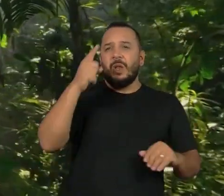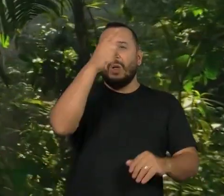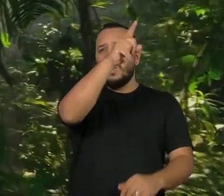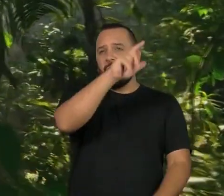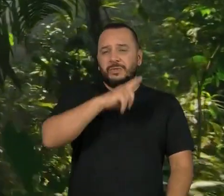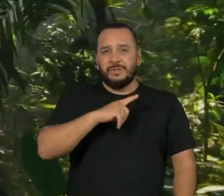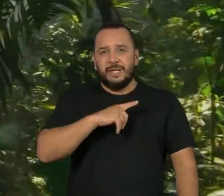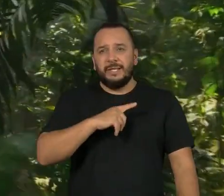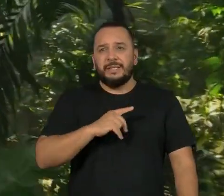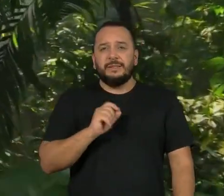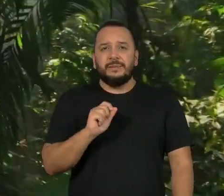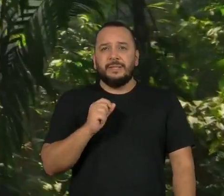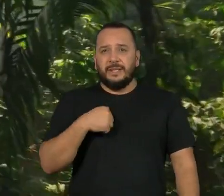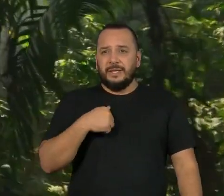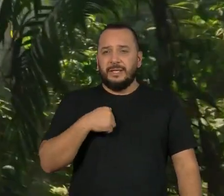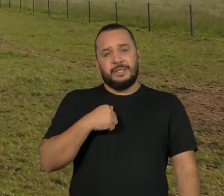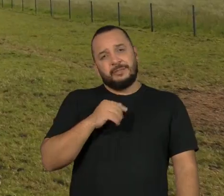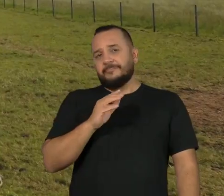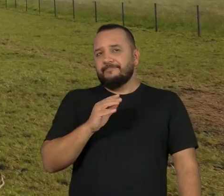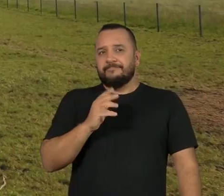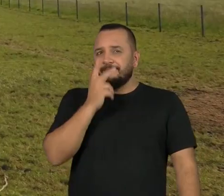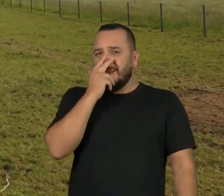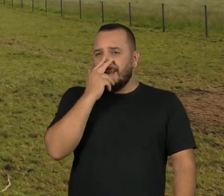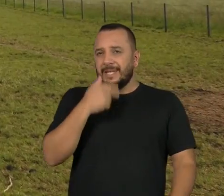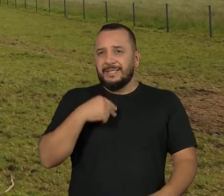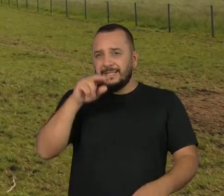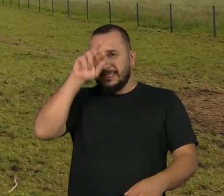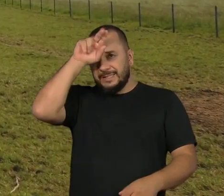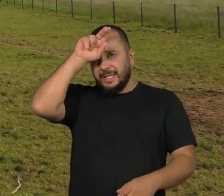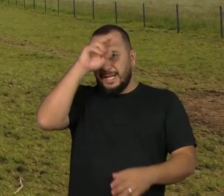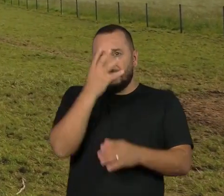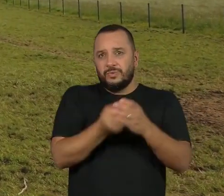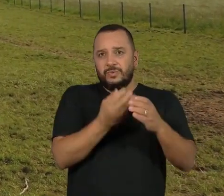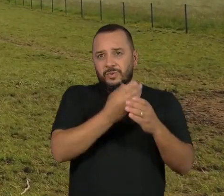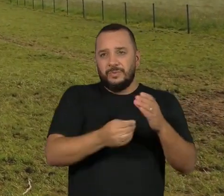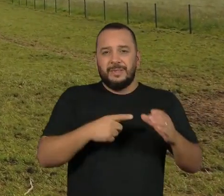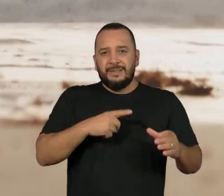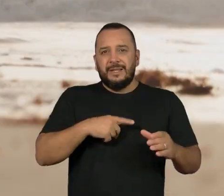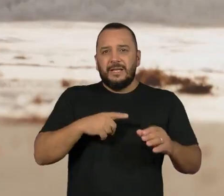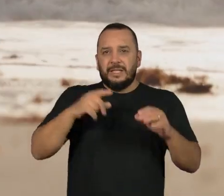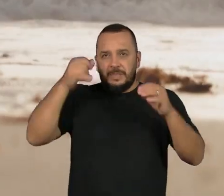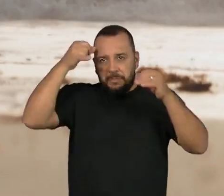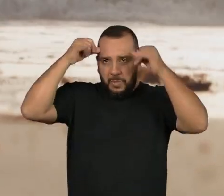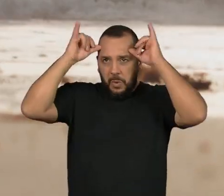o desaparecimento de insetos. Pastagens geram desertos.